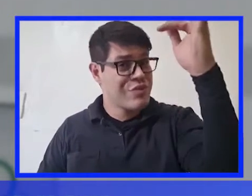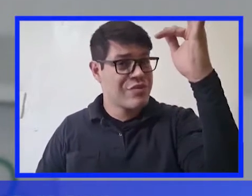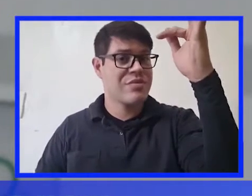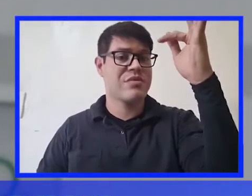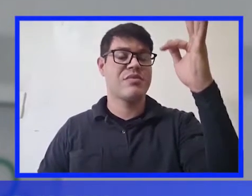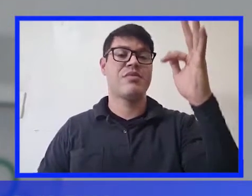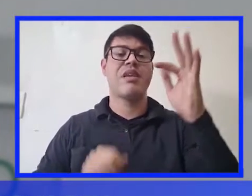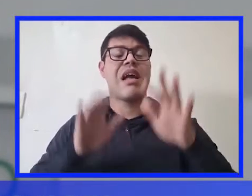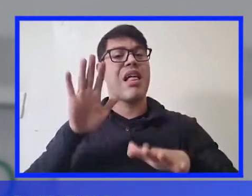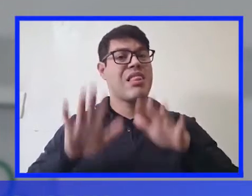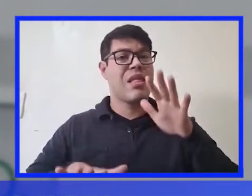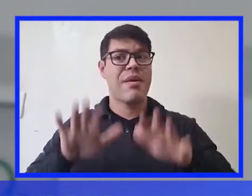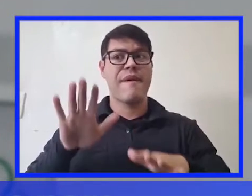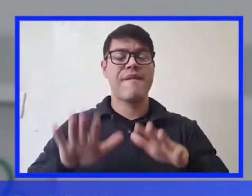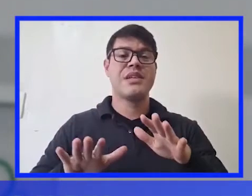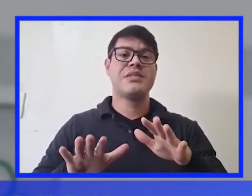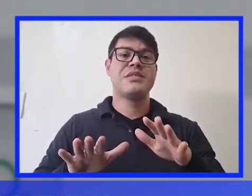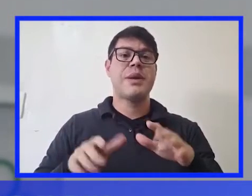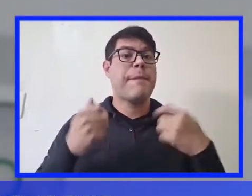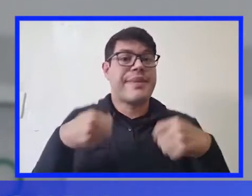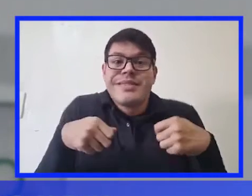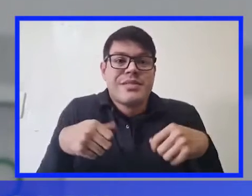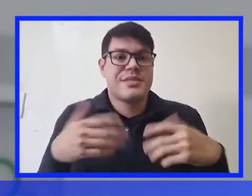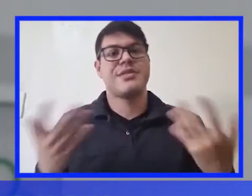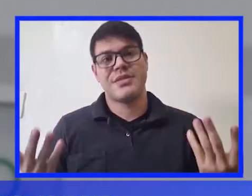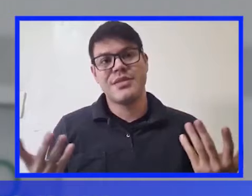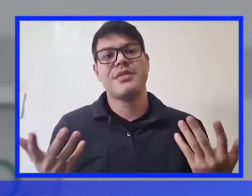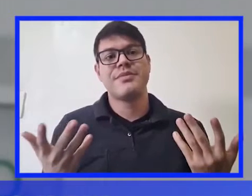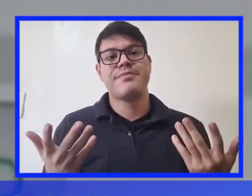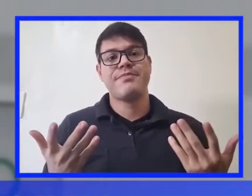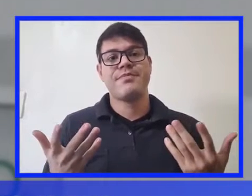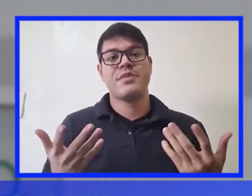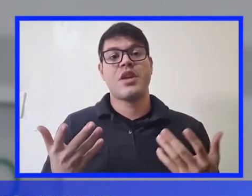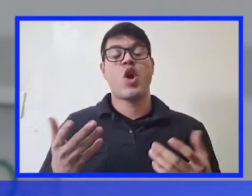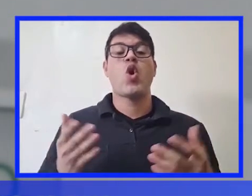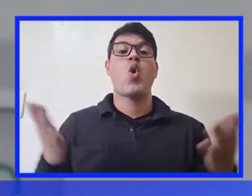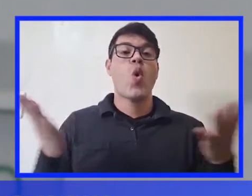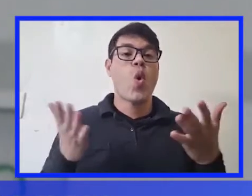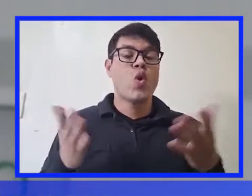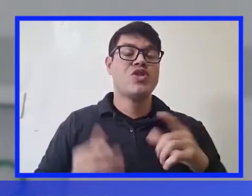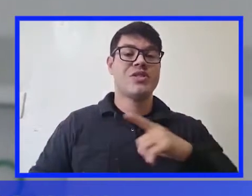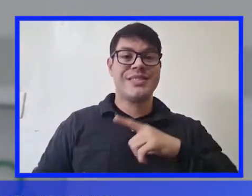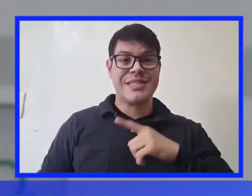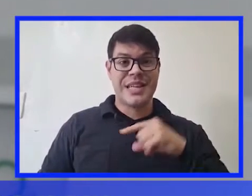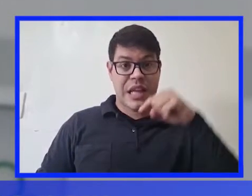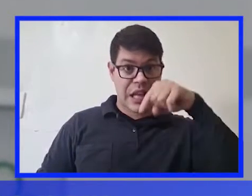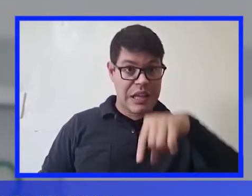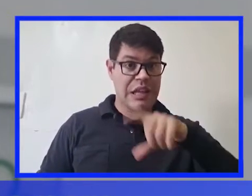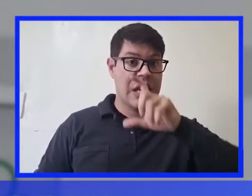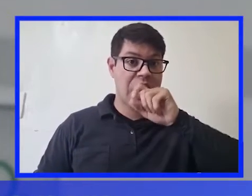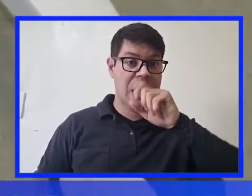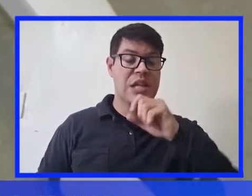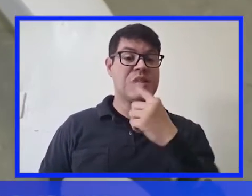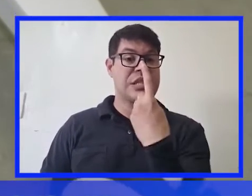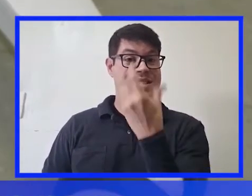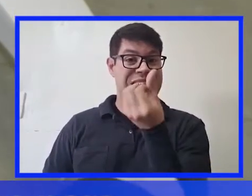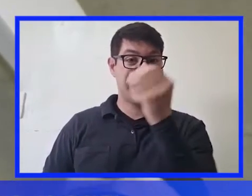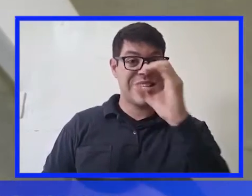situação de maior necessidade na cidade. Nós temos respiradores suficientes, hoje nós temos mais de 60